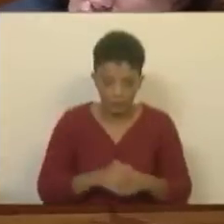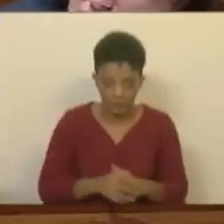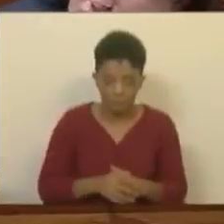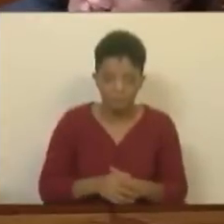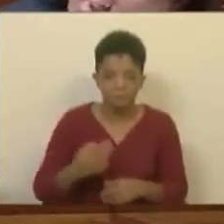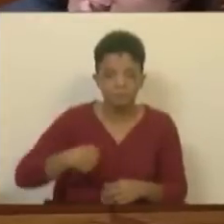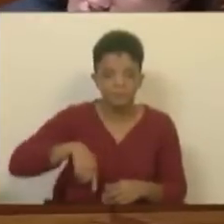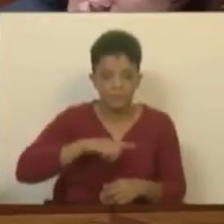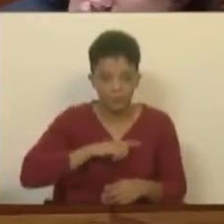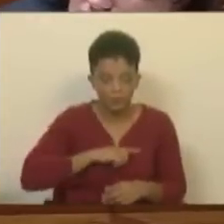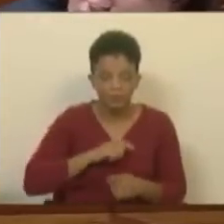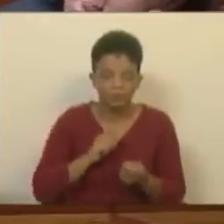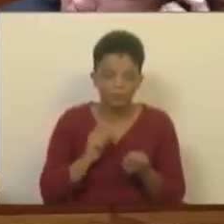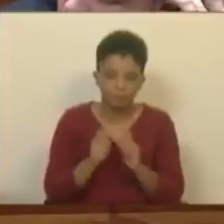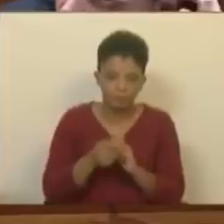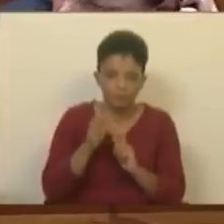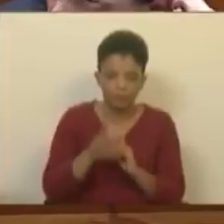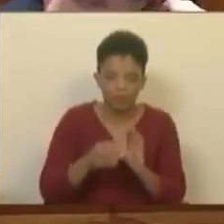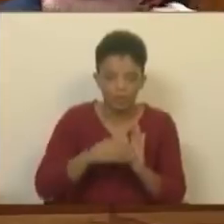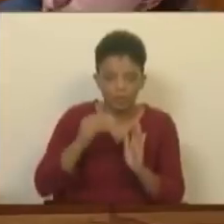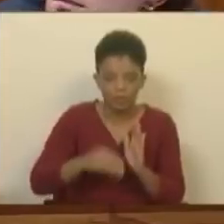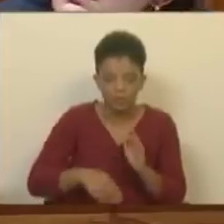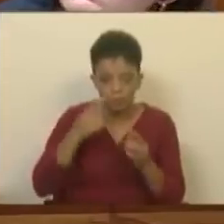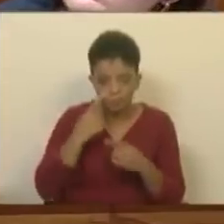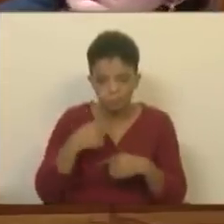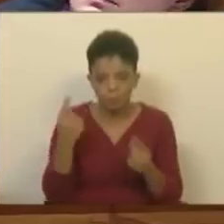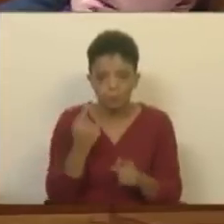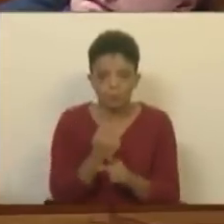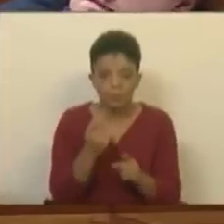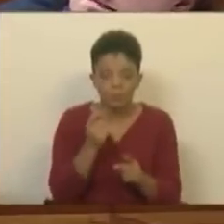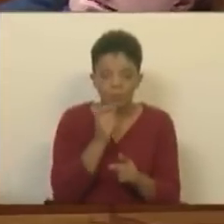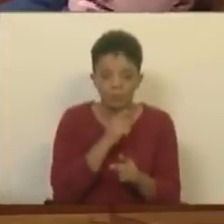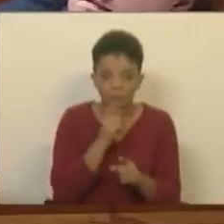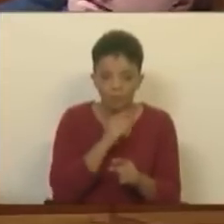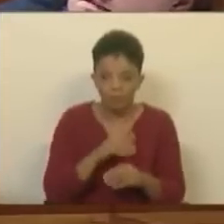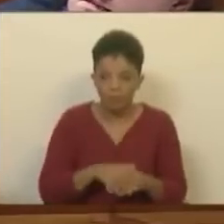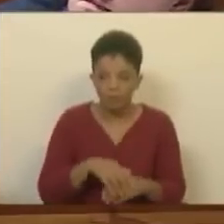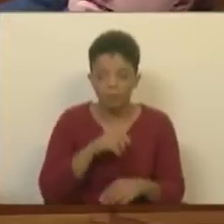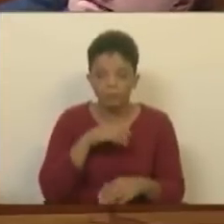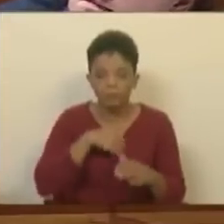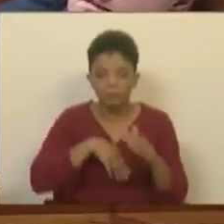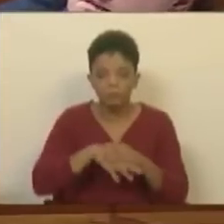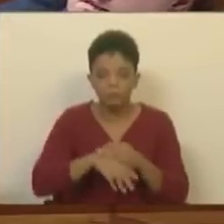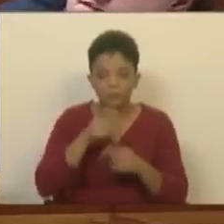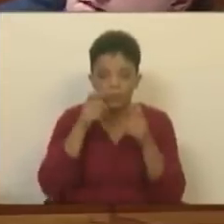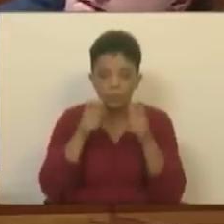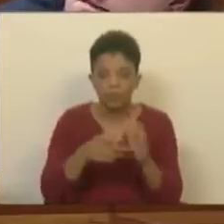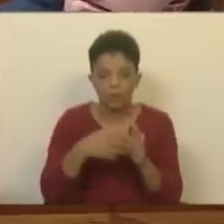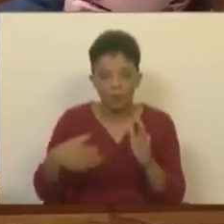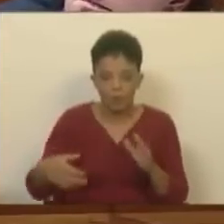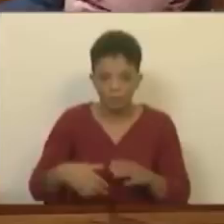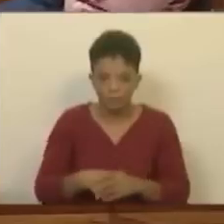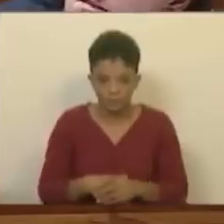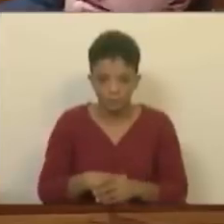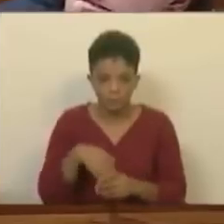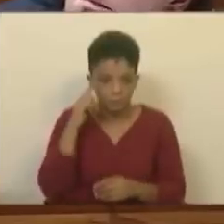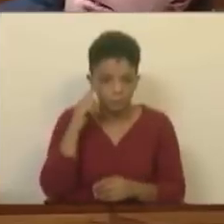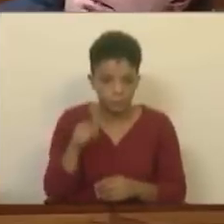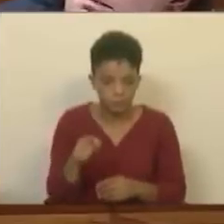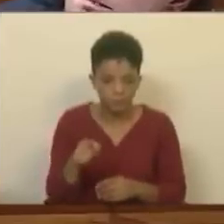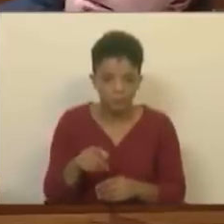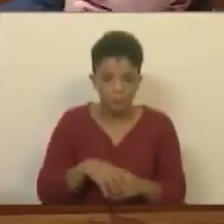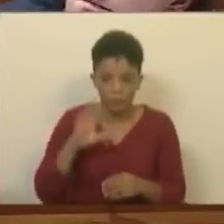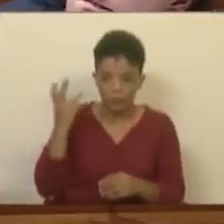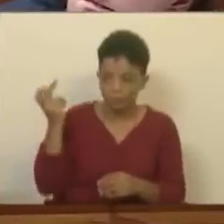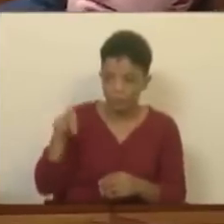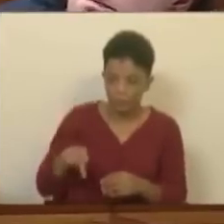já fizemos aliás uma alteração código de moderação pública para eliminar na medida do possível control democrático Como sabe sempre